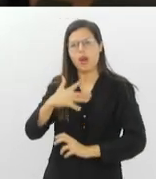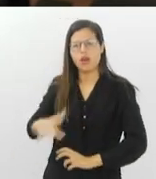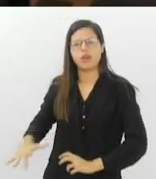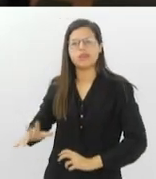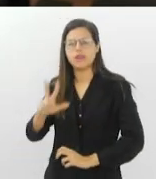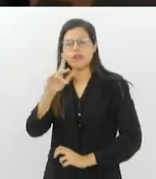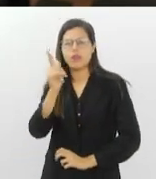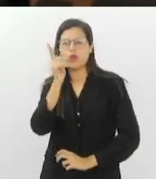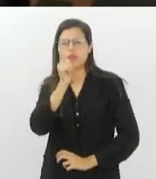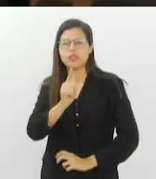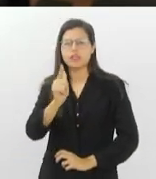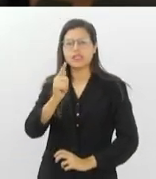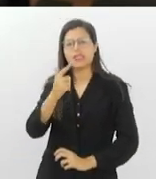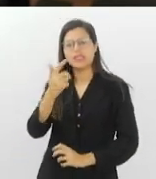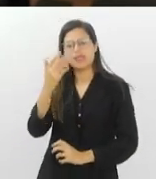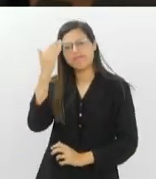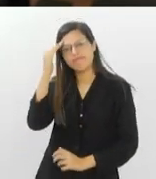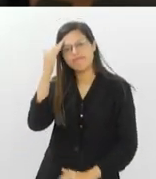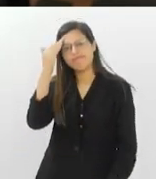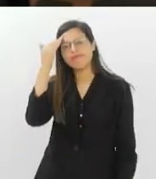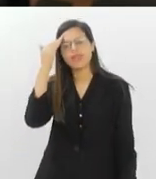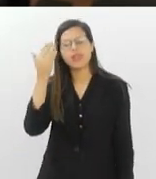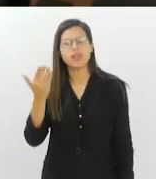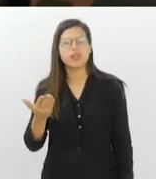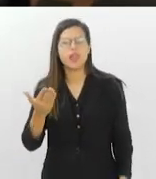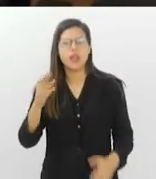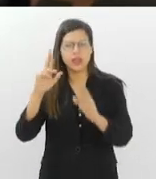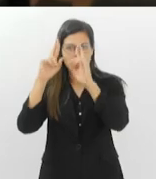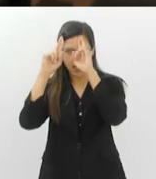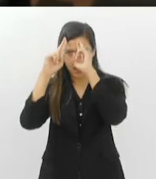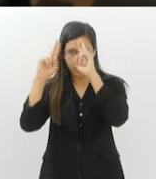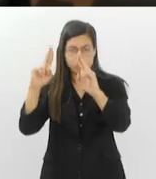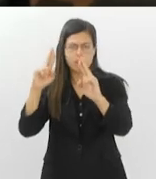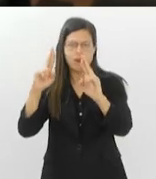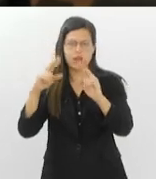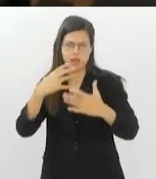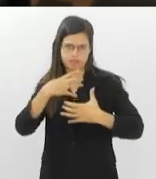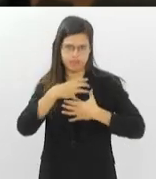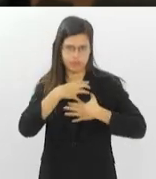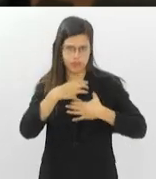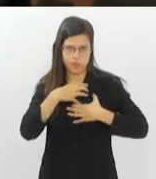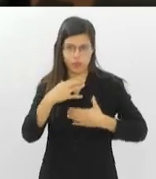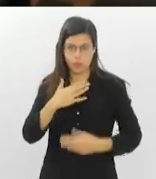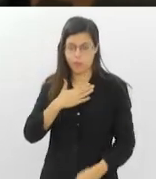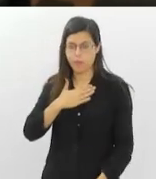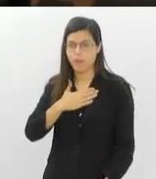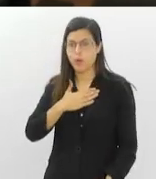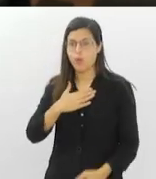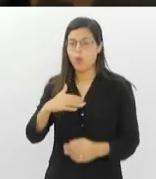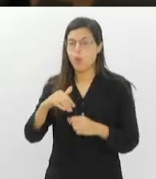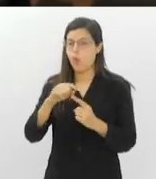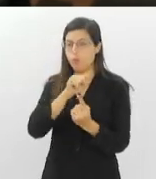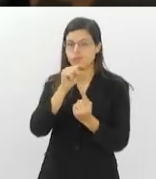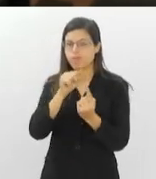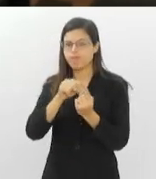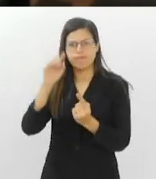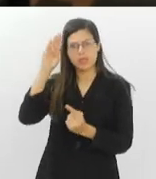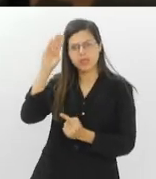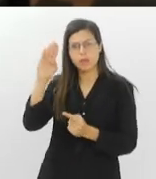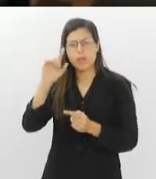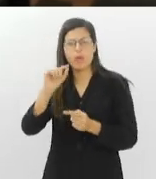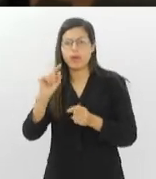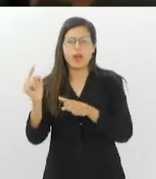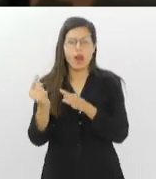entender sobre o que eu estou falando, ela vai conseguir respeitar aquilo que eu estou sentindo. Então, o maior objetivo é esse